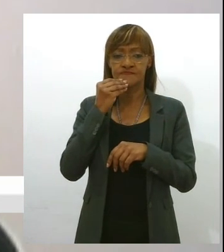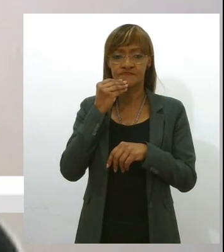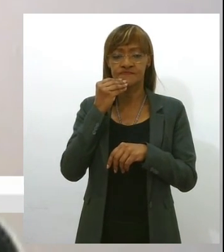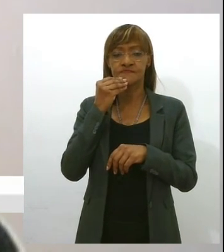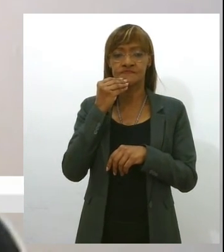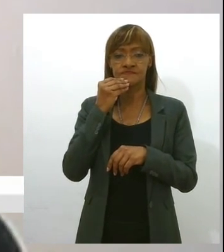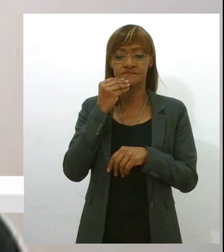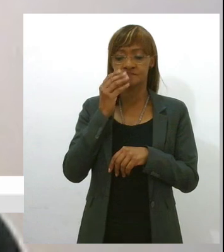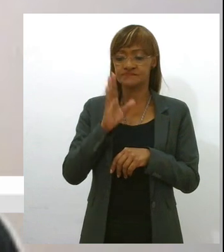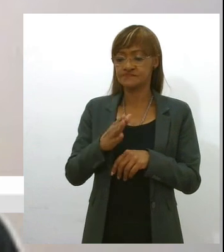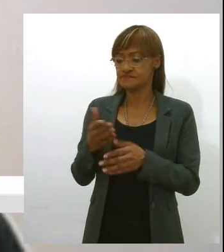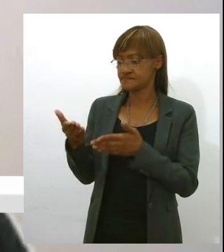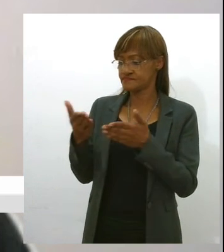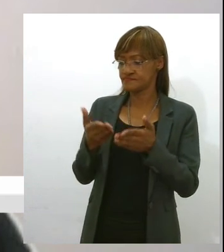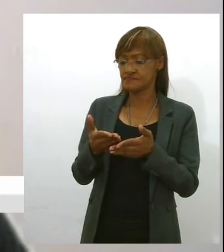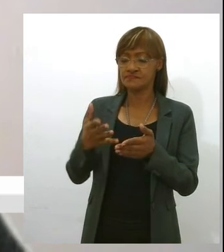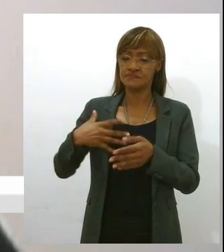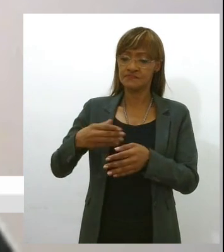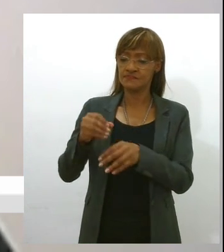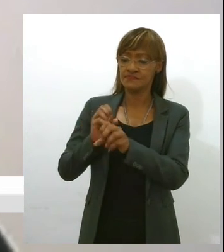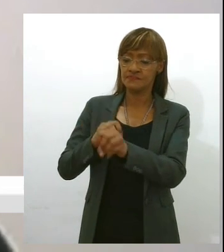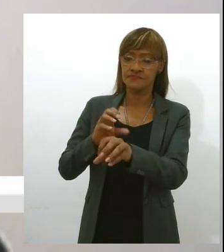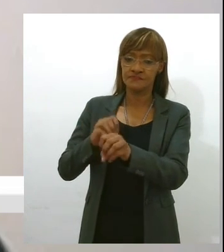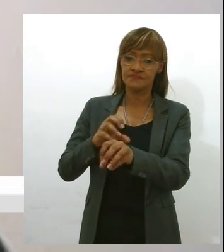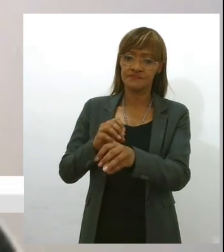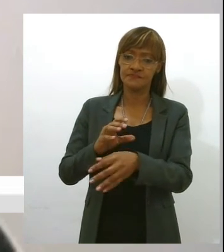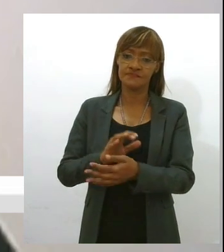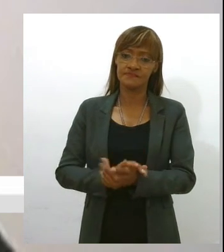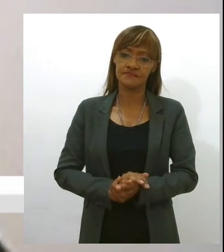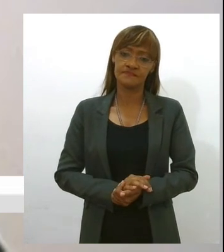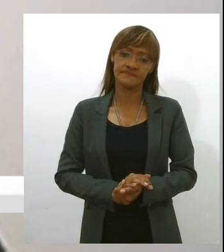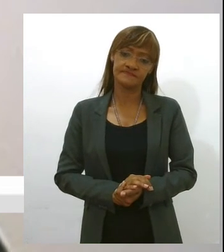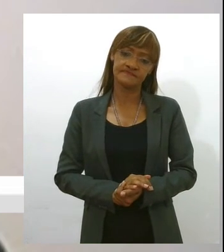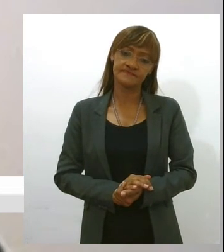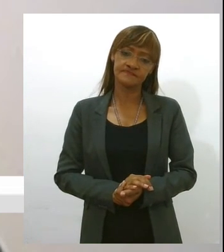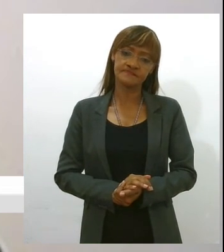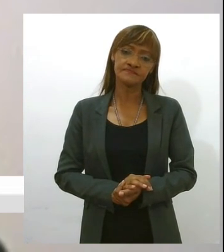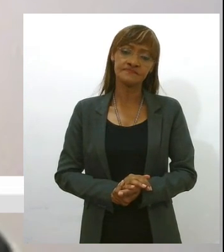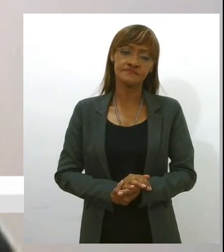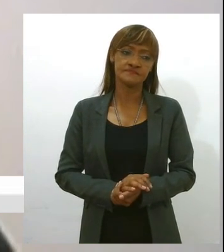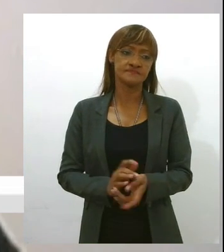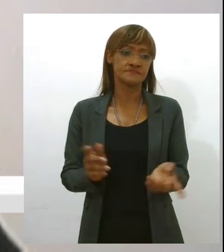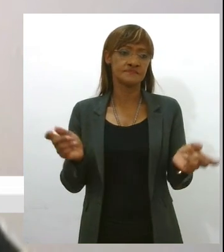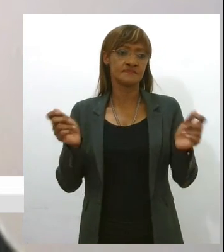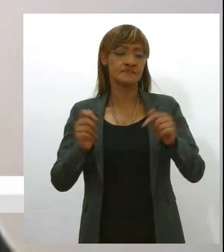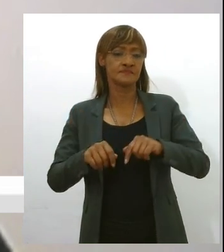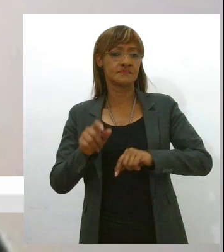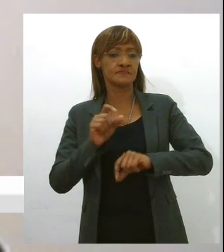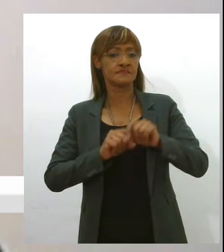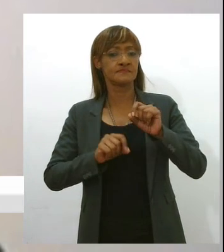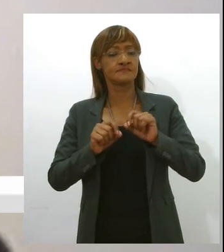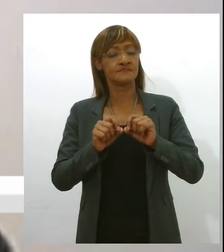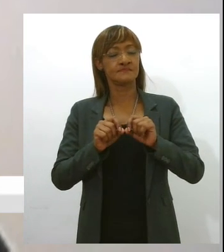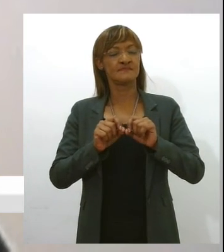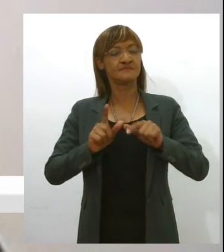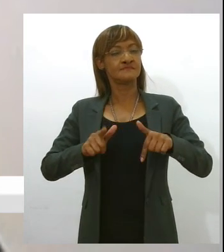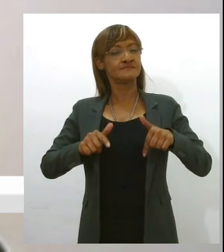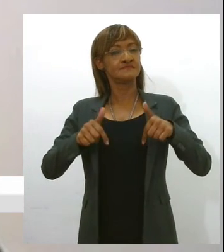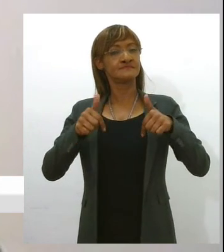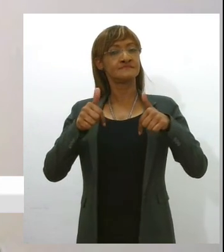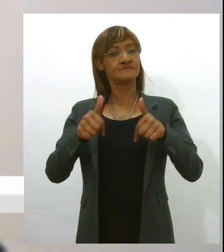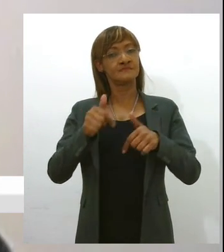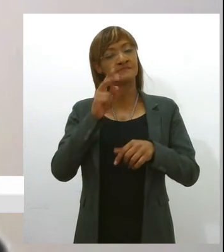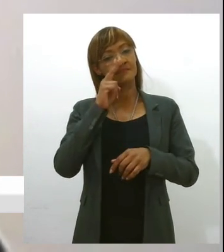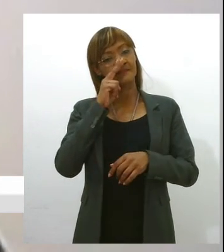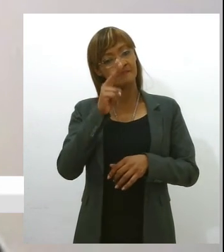dos filhos, assim. Então, a gente, na medida do possível, porque é um desafio muito grande também, a gente tenta fazer com que